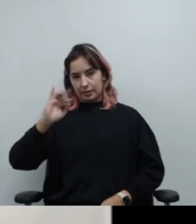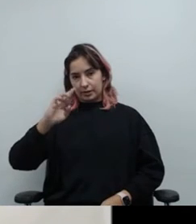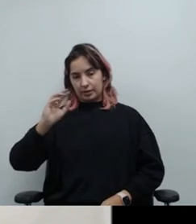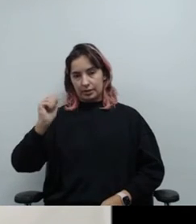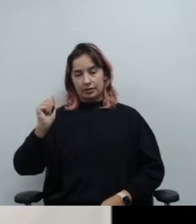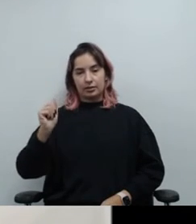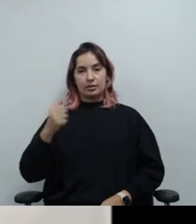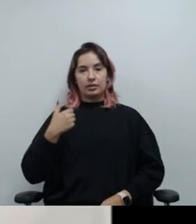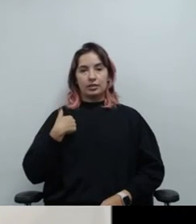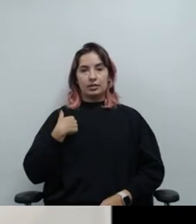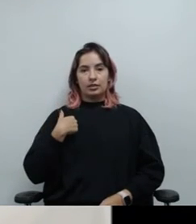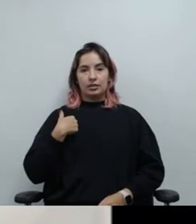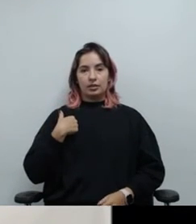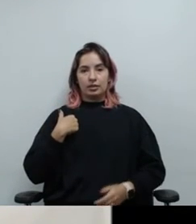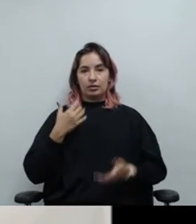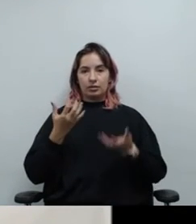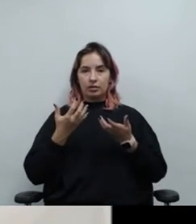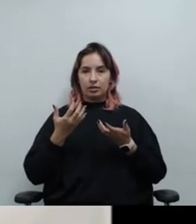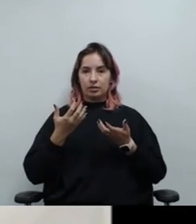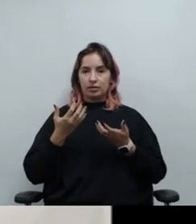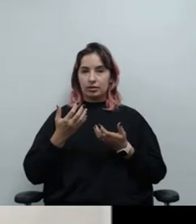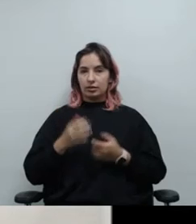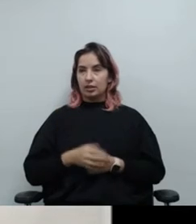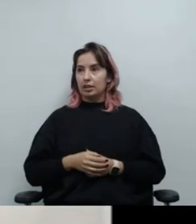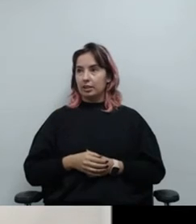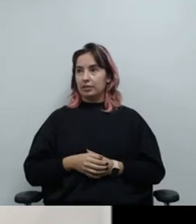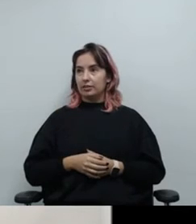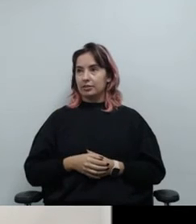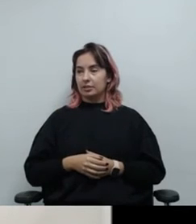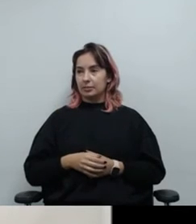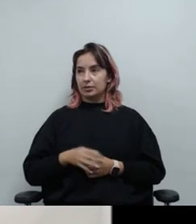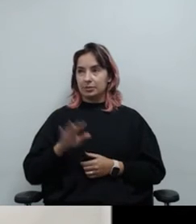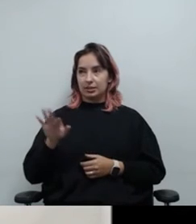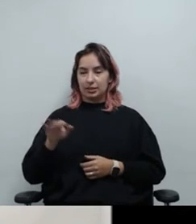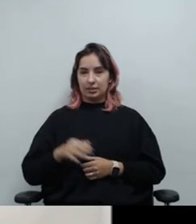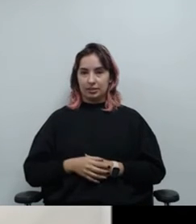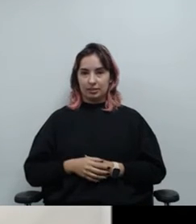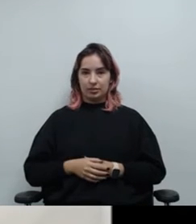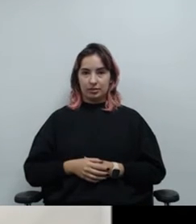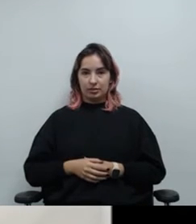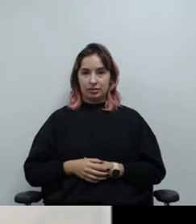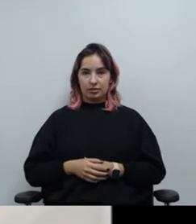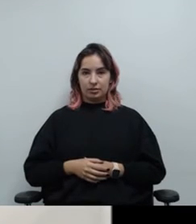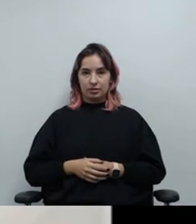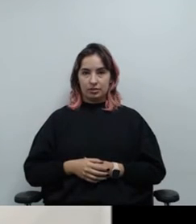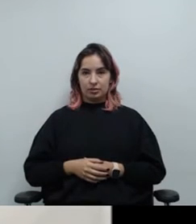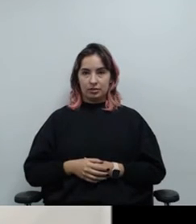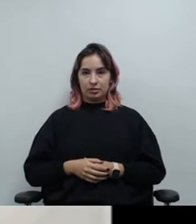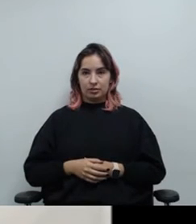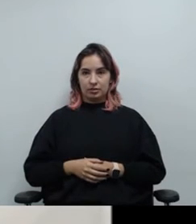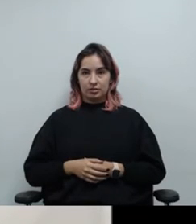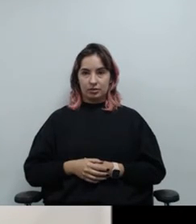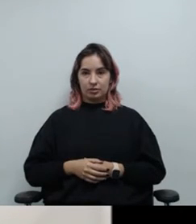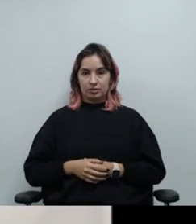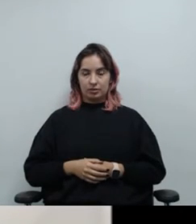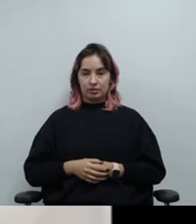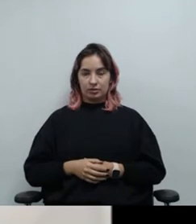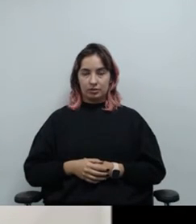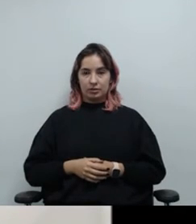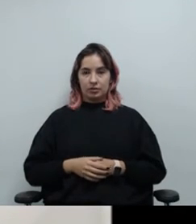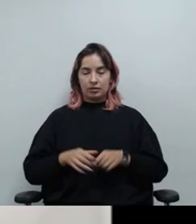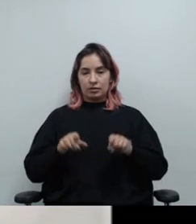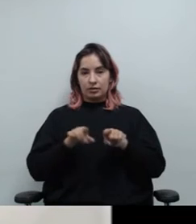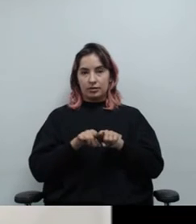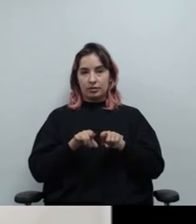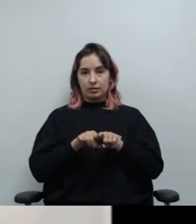Queria me manifestar na questão do desdobramento em